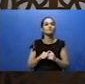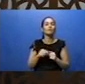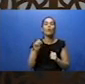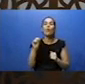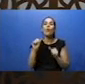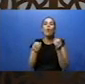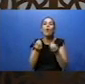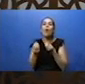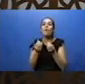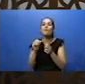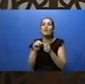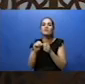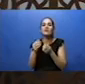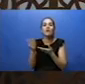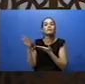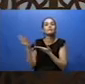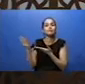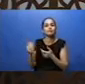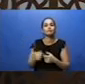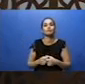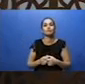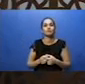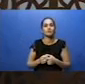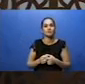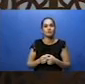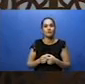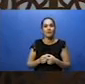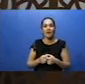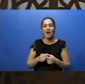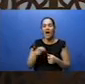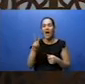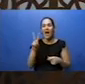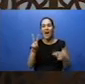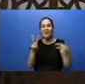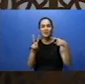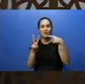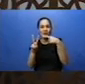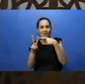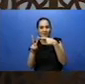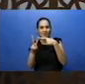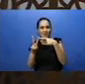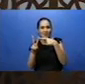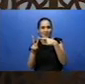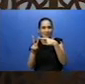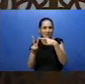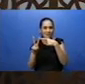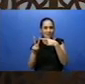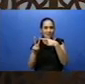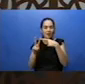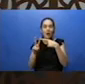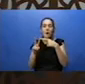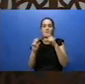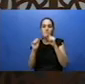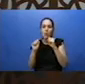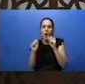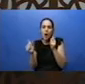Raiz quadrada de 2 é uma raiz irracional, só que nós podemos aproximar ela para 1,41.